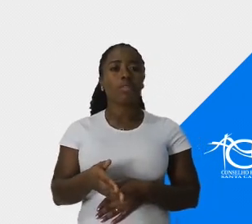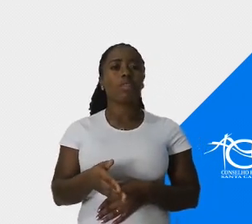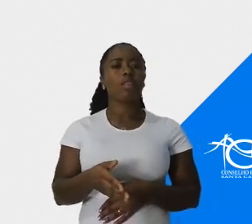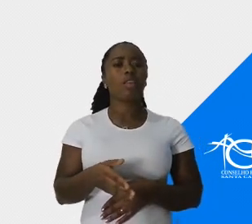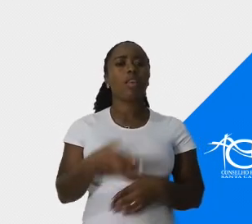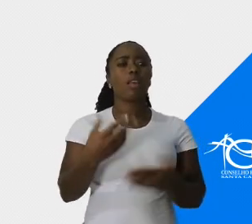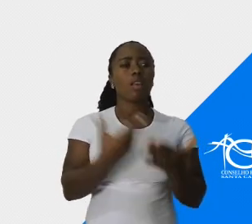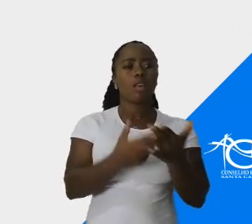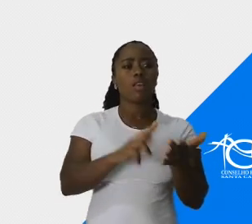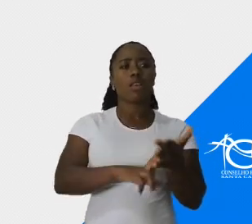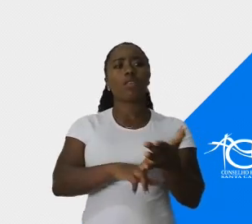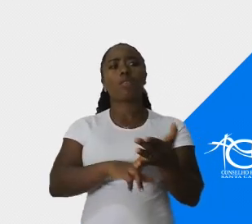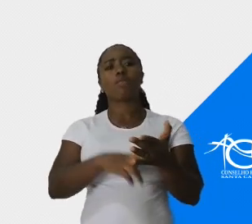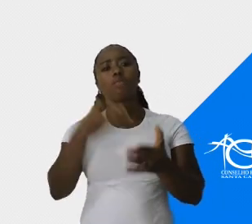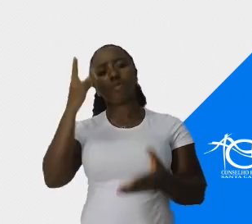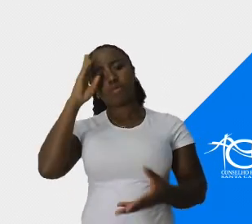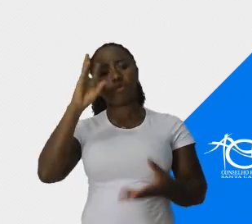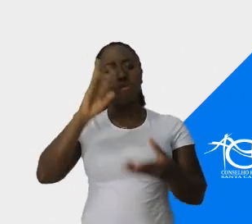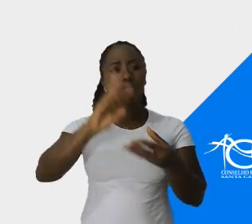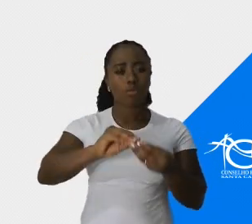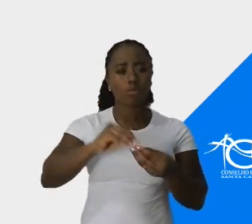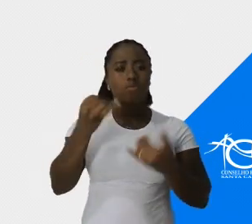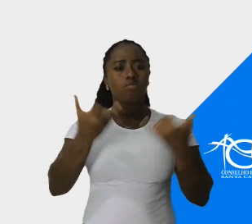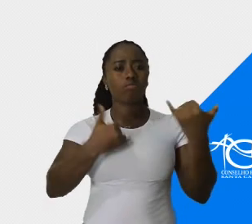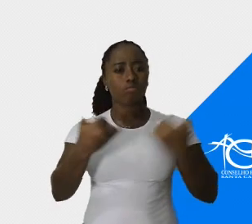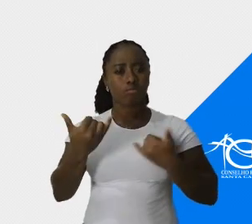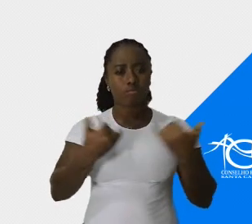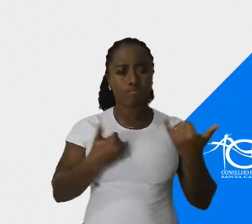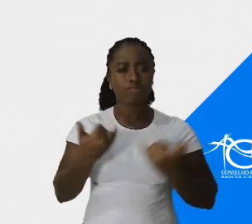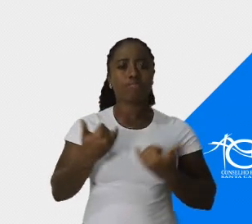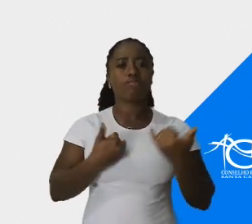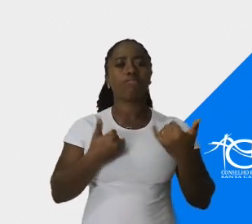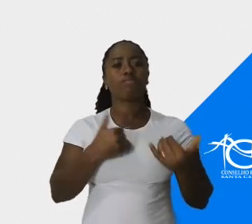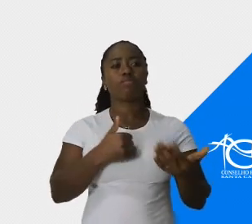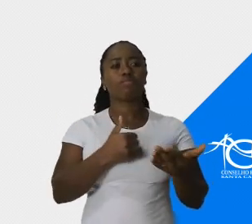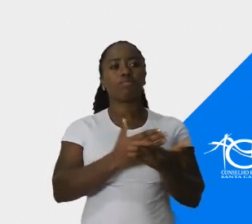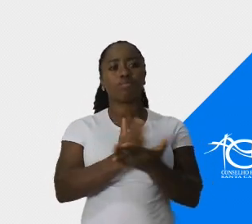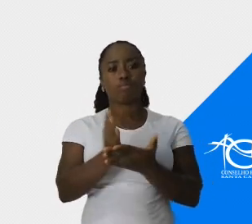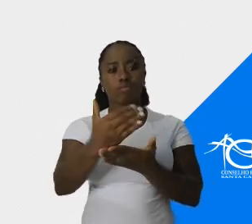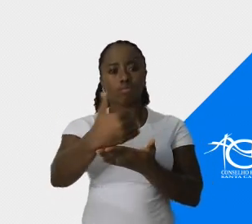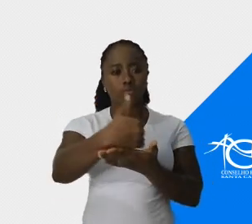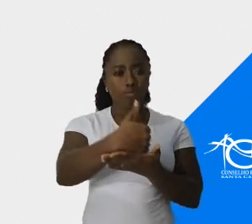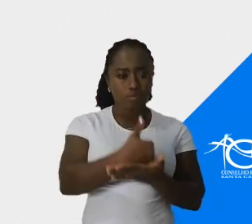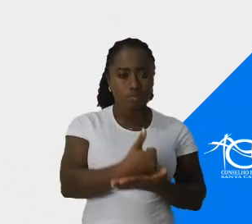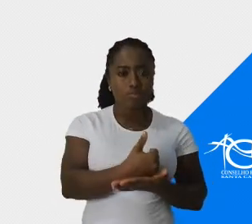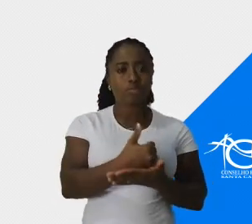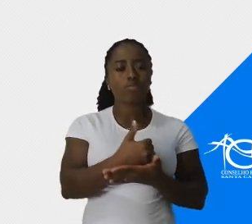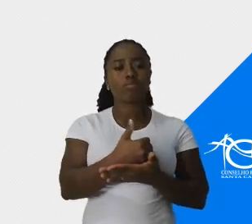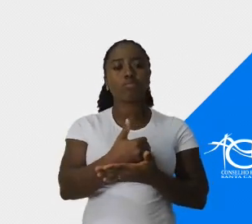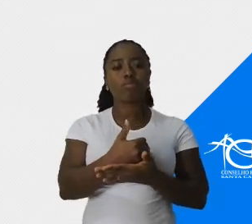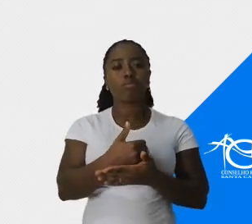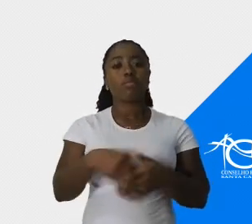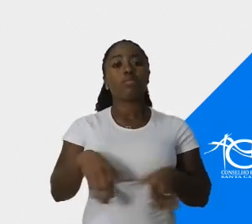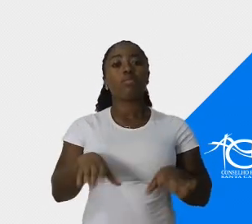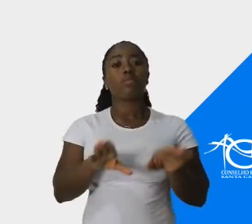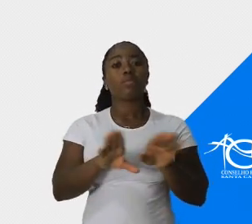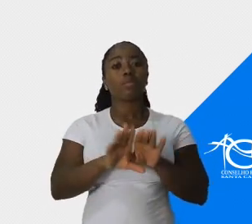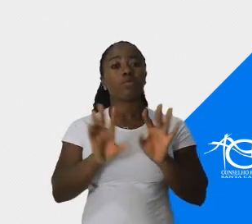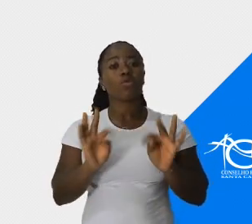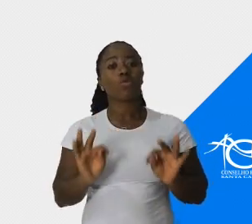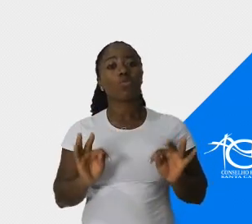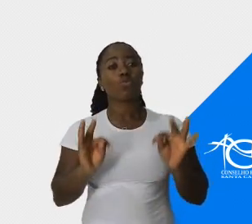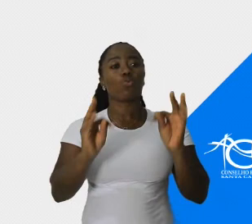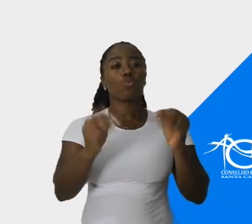informações coletadas materialmente, né? Manualmente ou coletadas por meio de